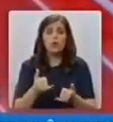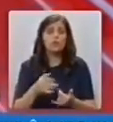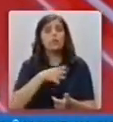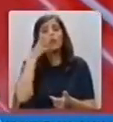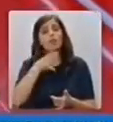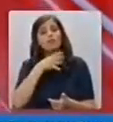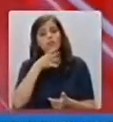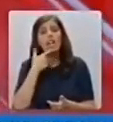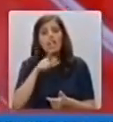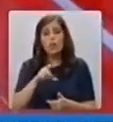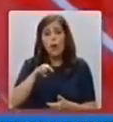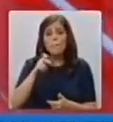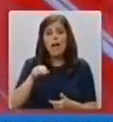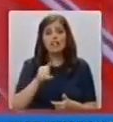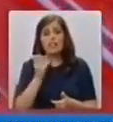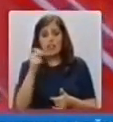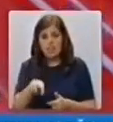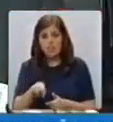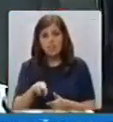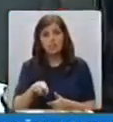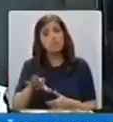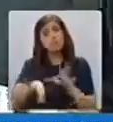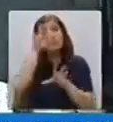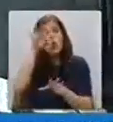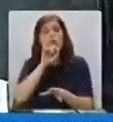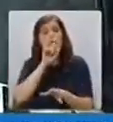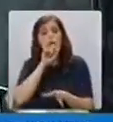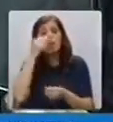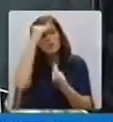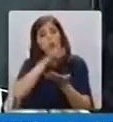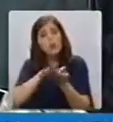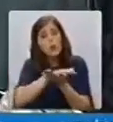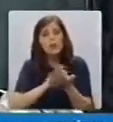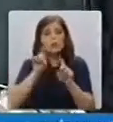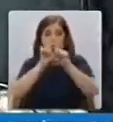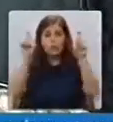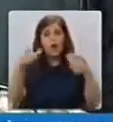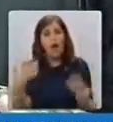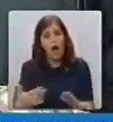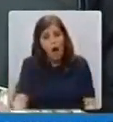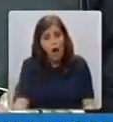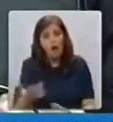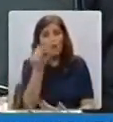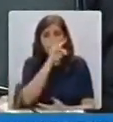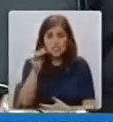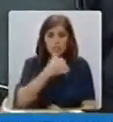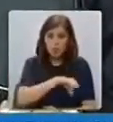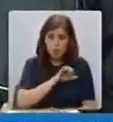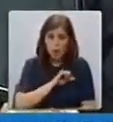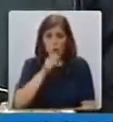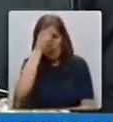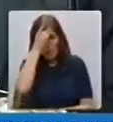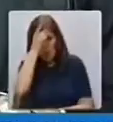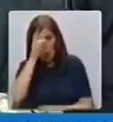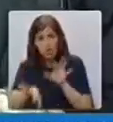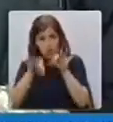opcional no ensino básico e secundário. Existe neste momento, como sabem, o francês, o espanhol e o alemão como disciplinas de opção.